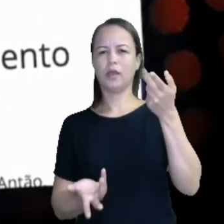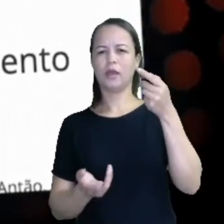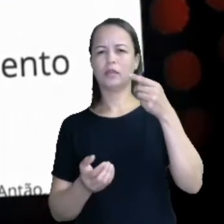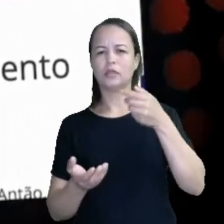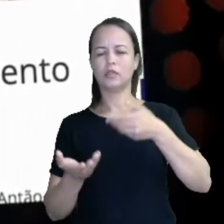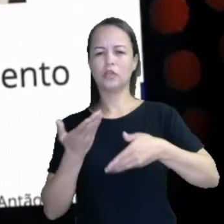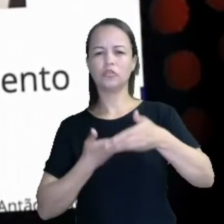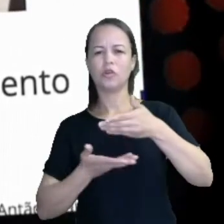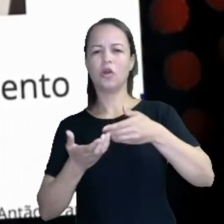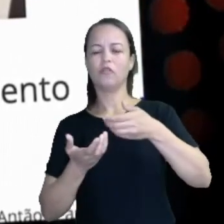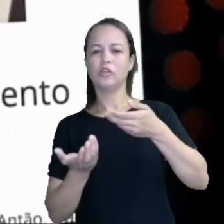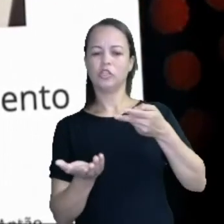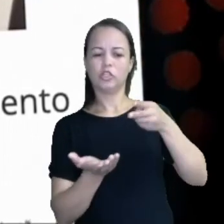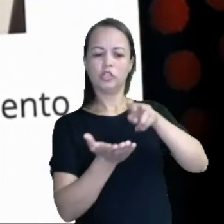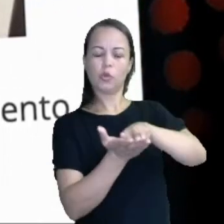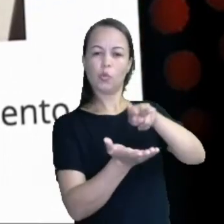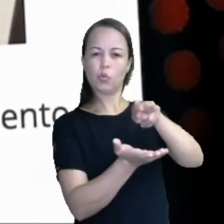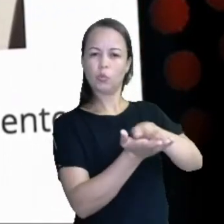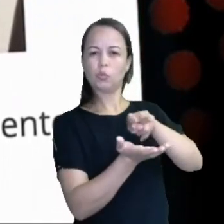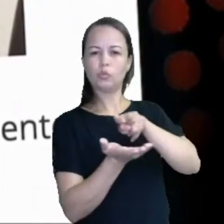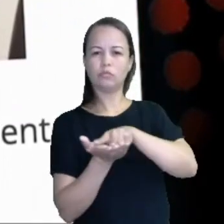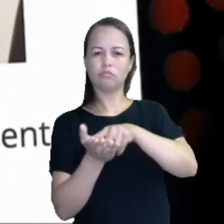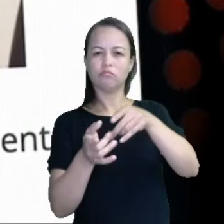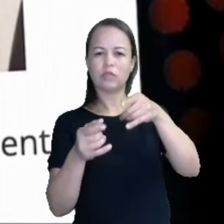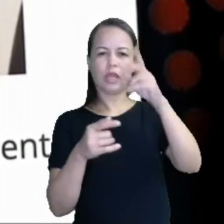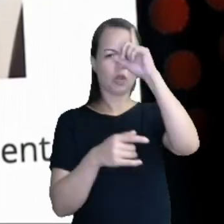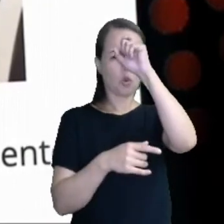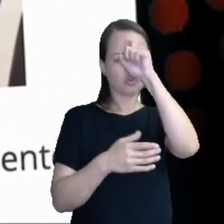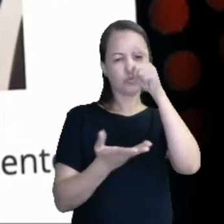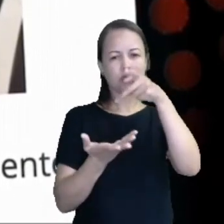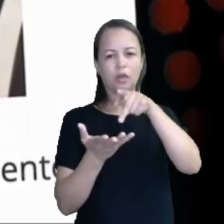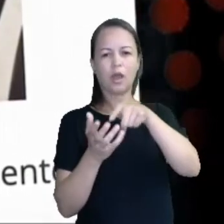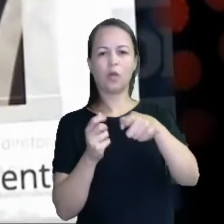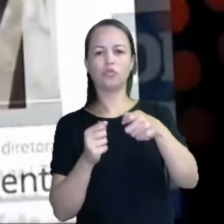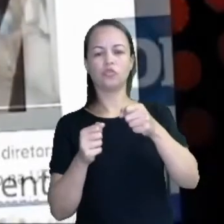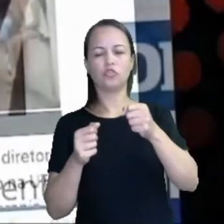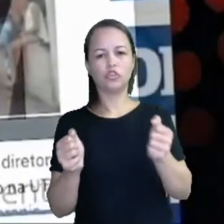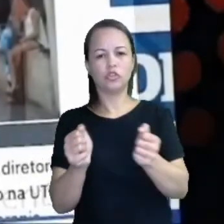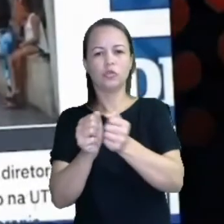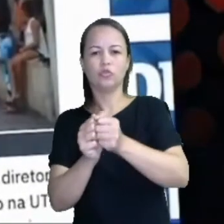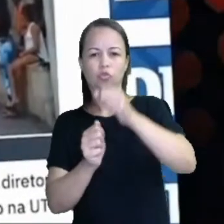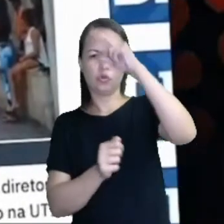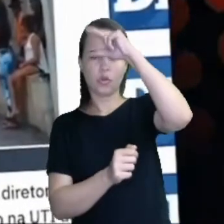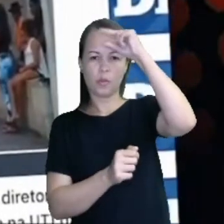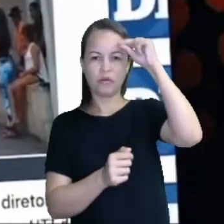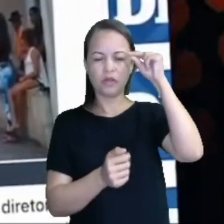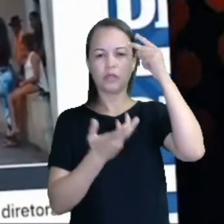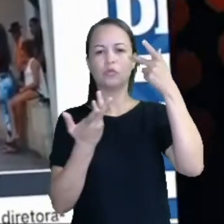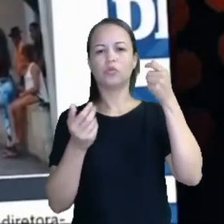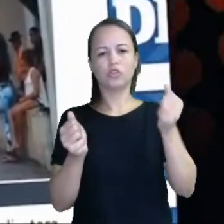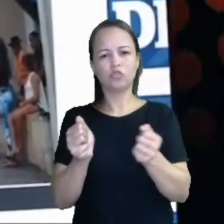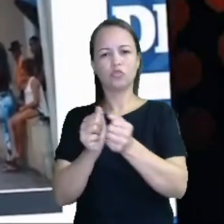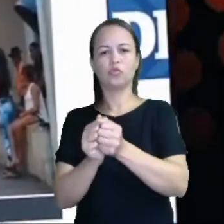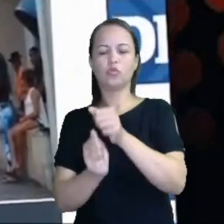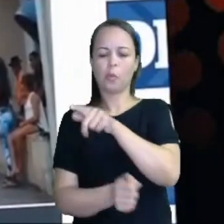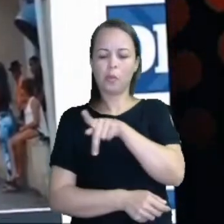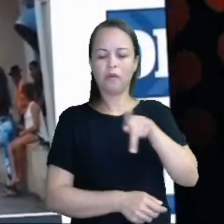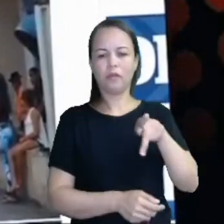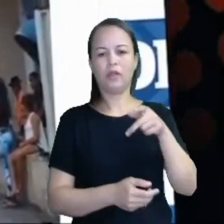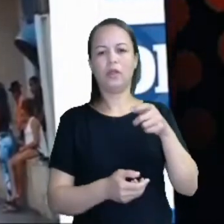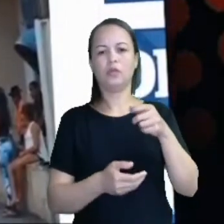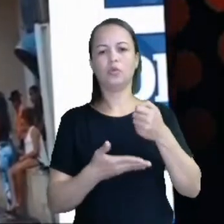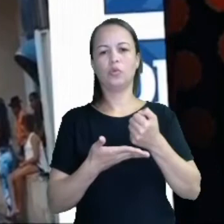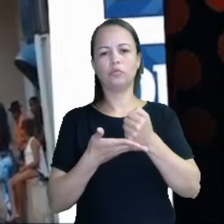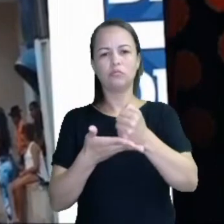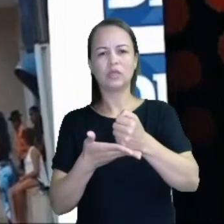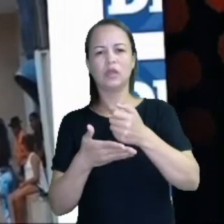abertura de novos 10 leitos de UTI, que aconteceu em abril, surgiu na reunião aqui na prefeitura. né, junto com o prefeito, e isso foi